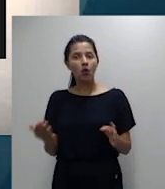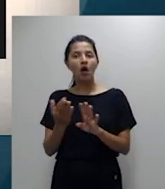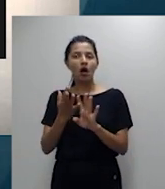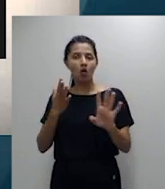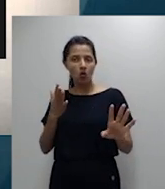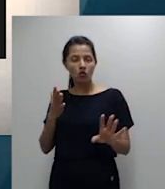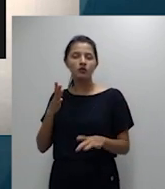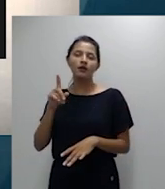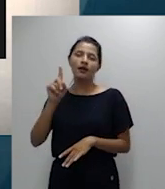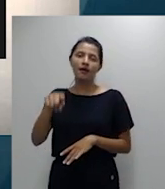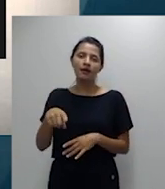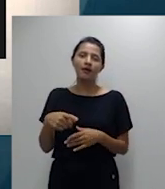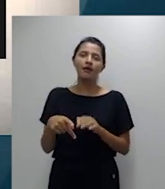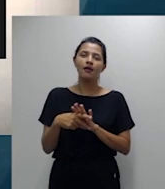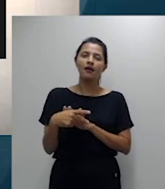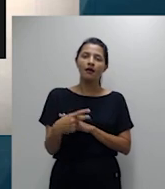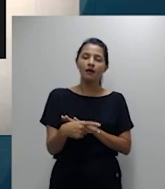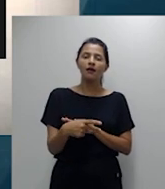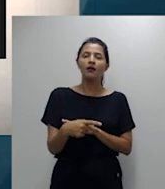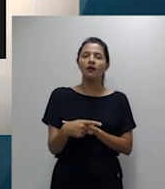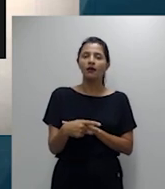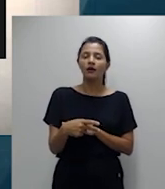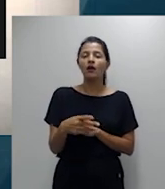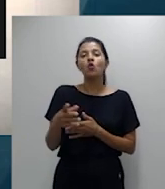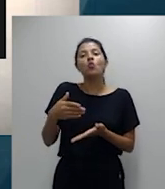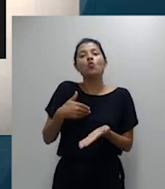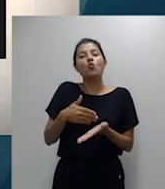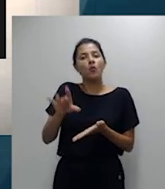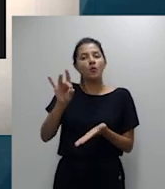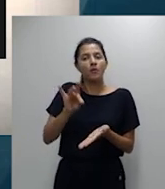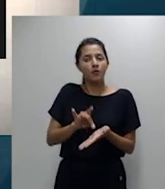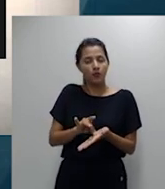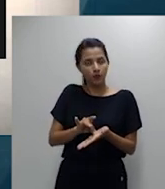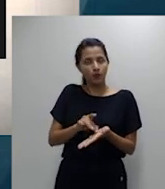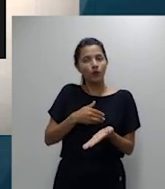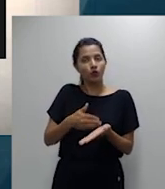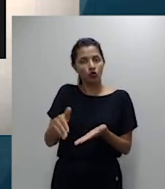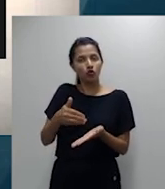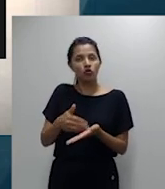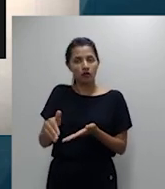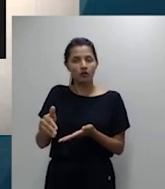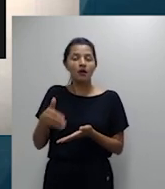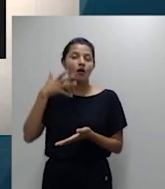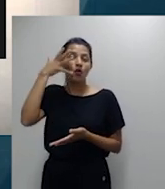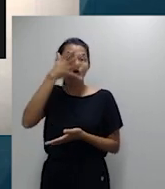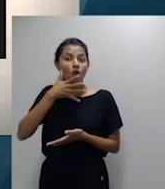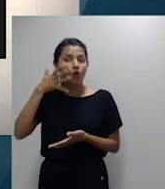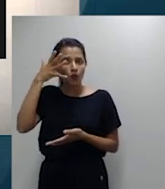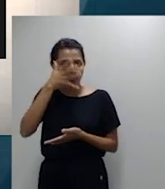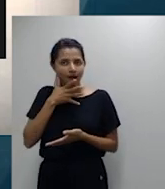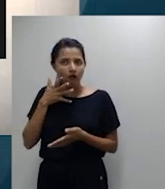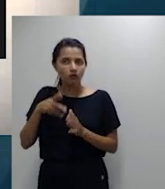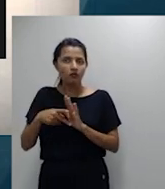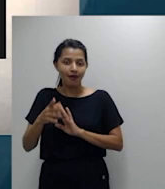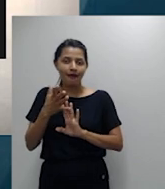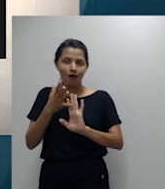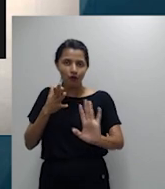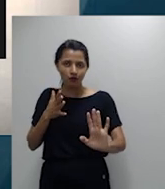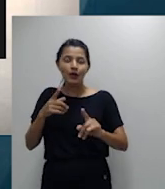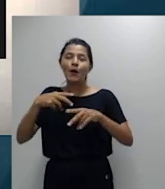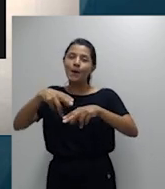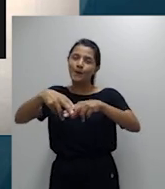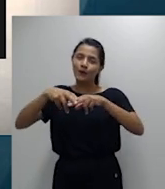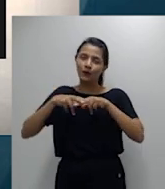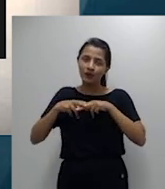população é que origina a óleo da das orais por isso vai começar